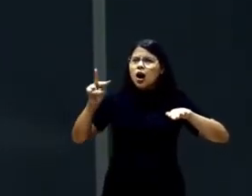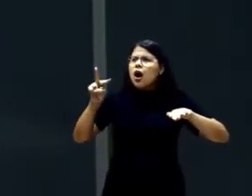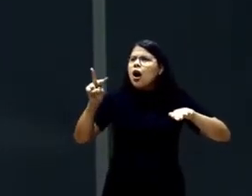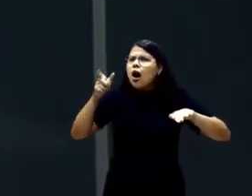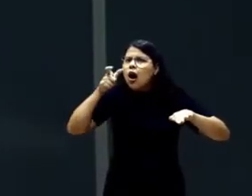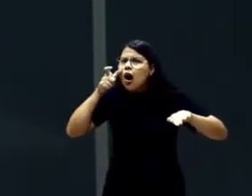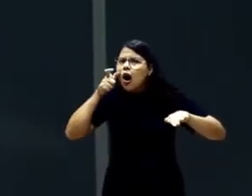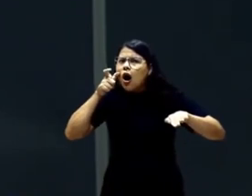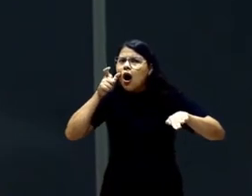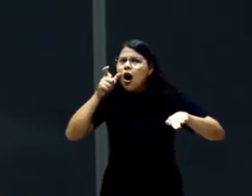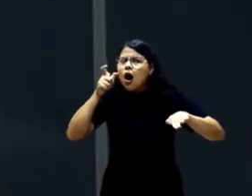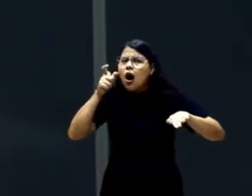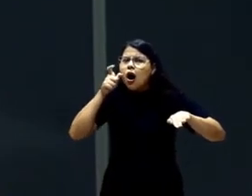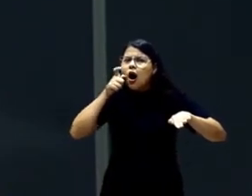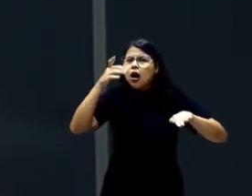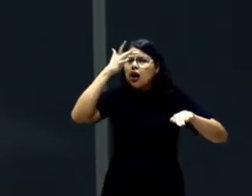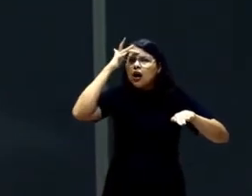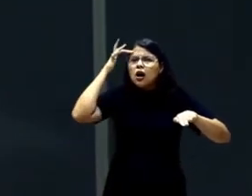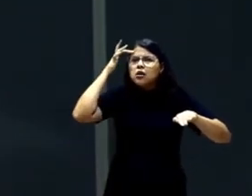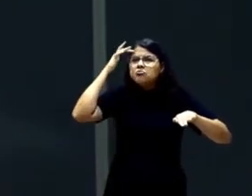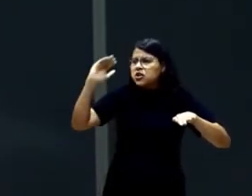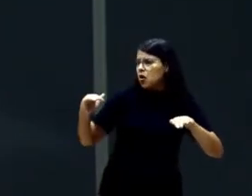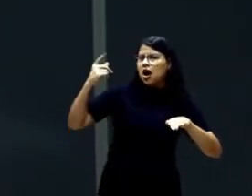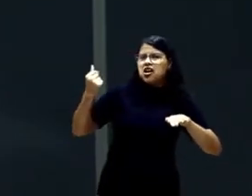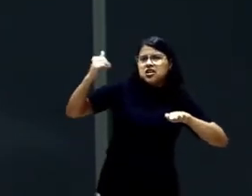São bens e fortunas para gerações.